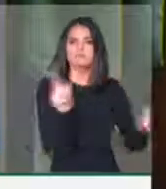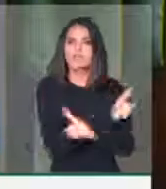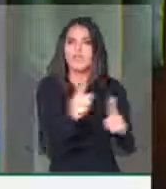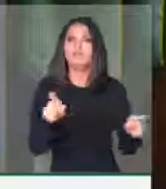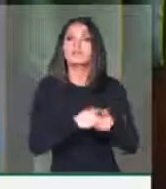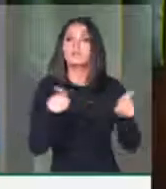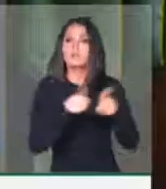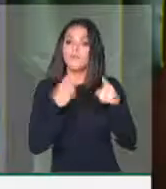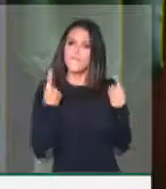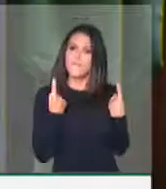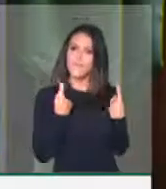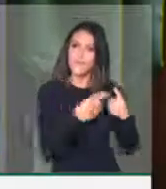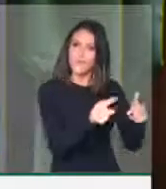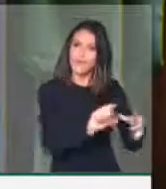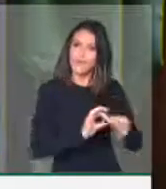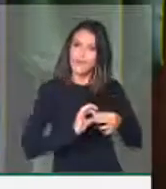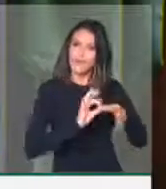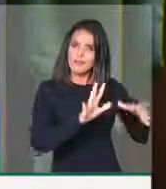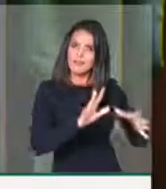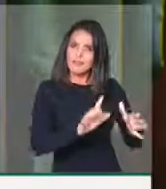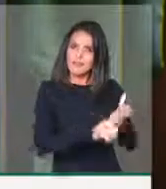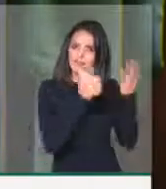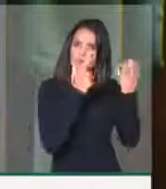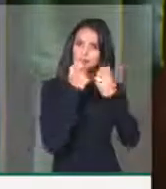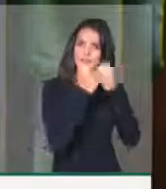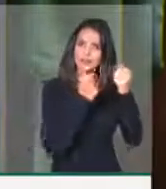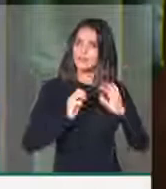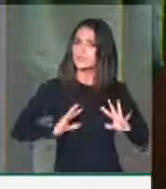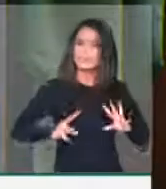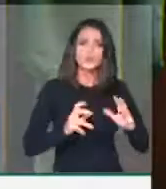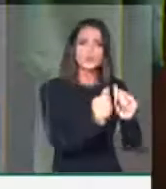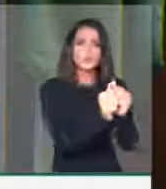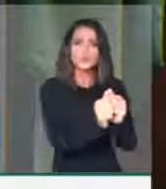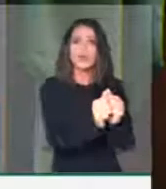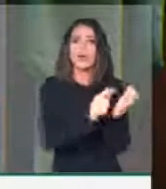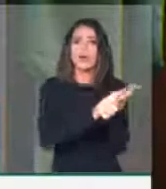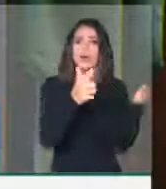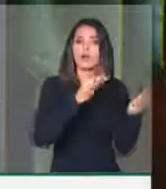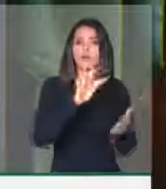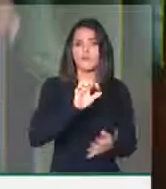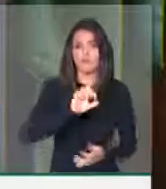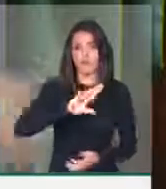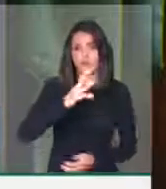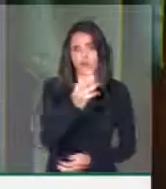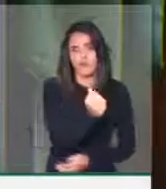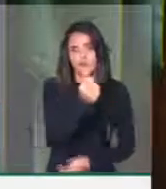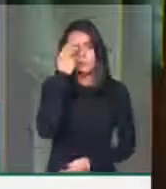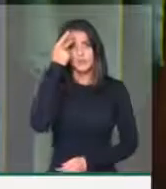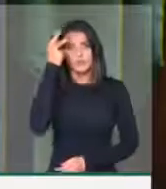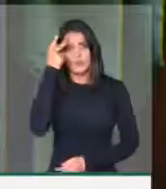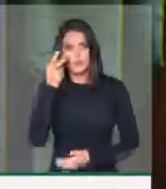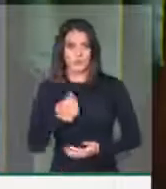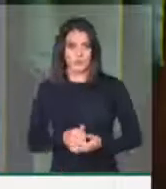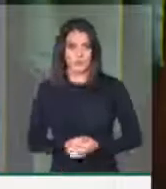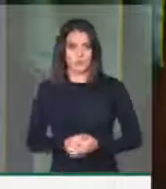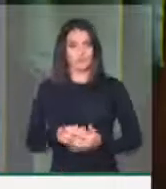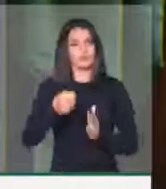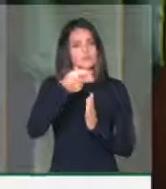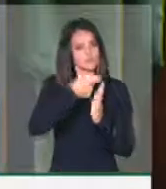ataque à liberdade de imprensa. A todas as imprensas. A Folha de São Paulo, que fez um editorial